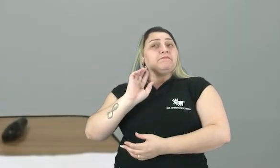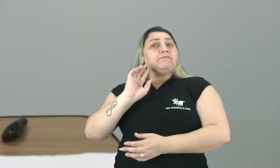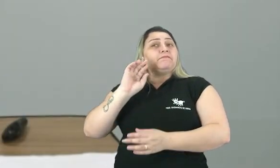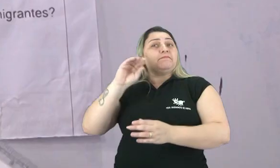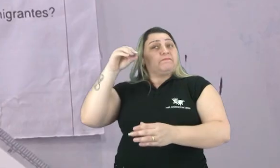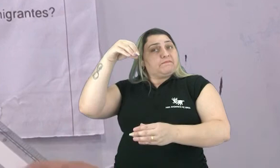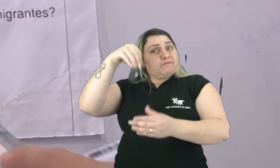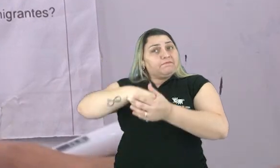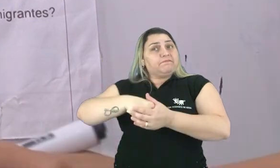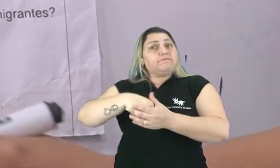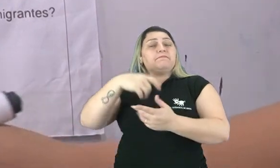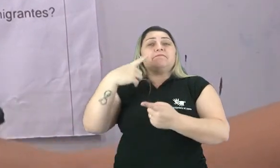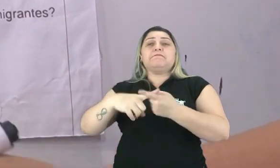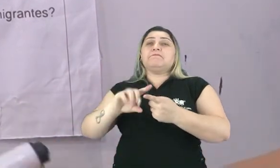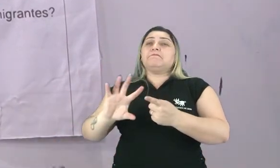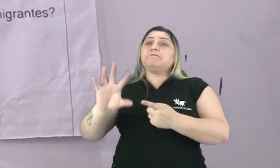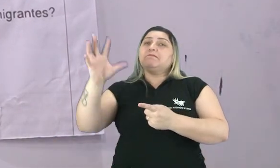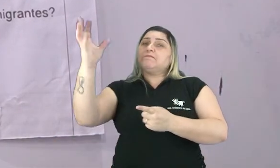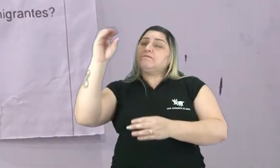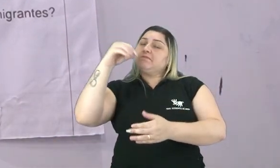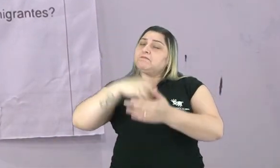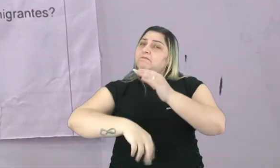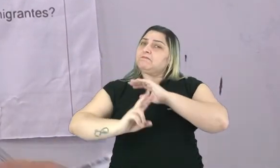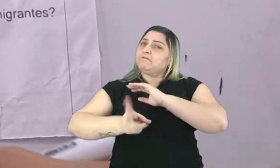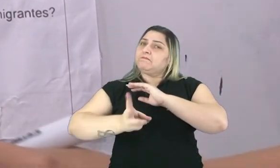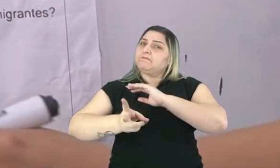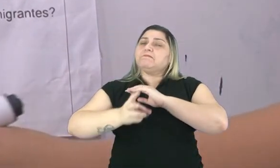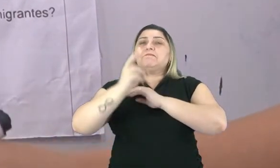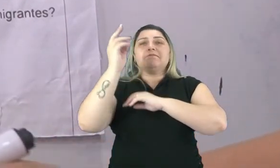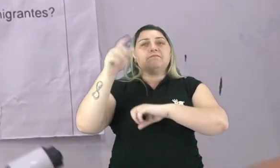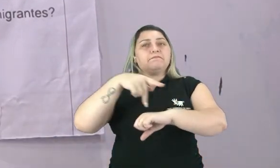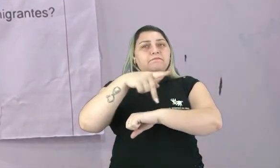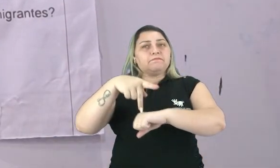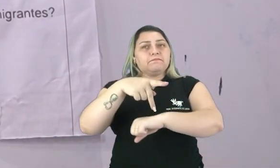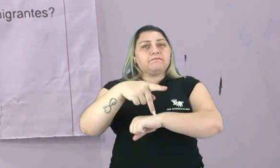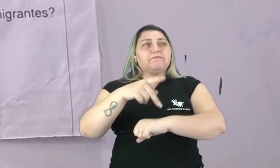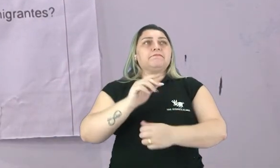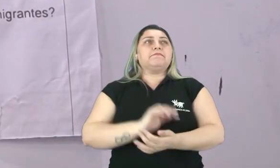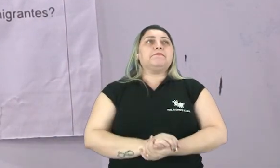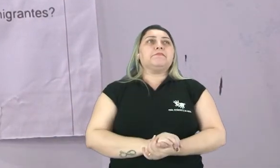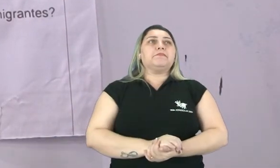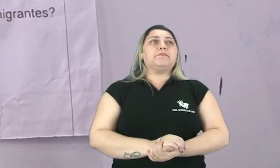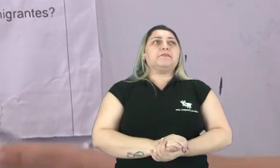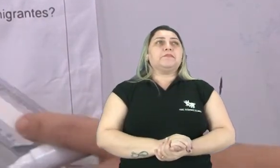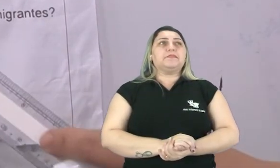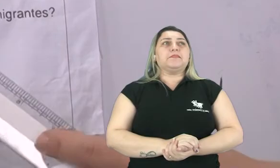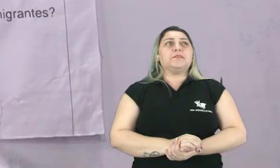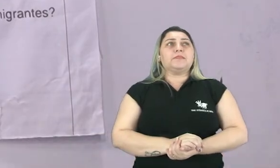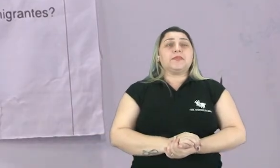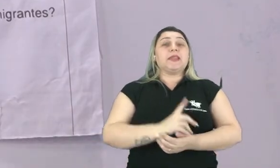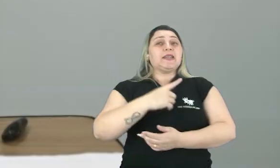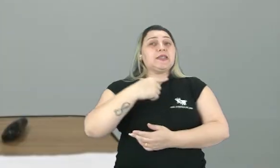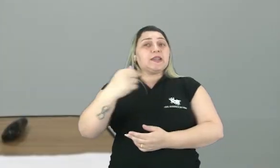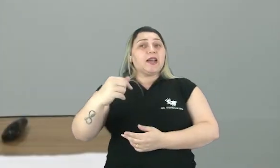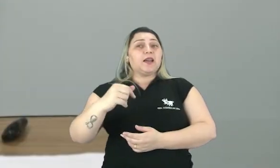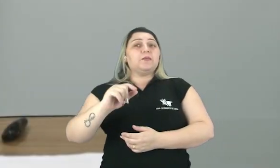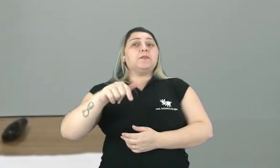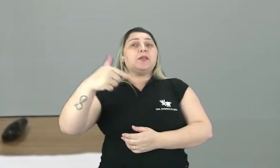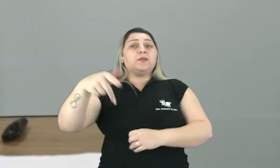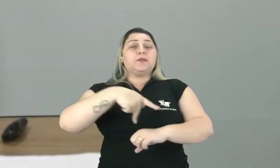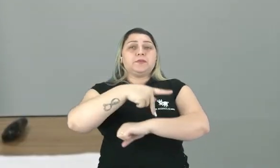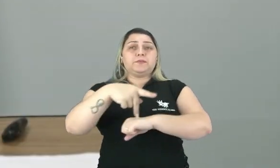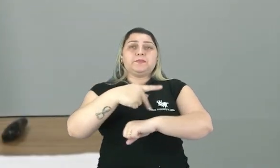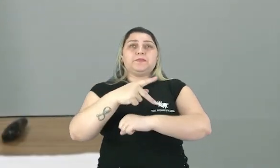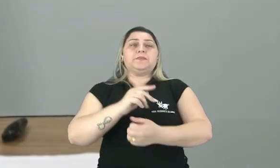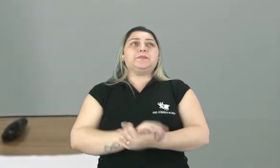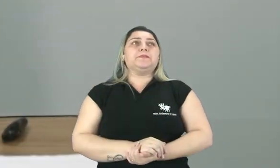é interna, porque acontece dentro aqui do Brasil, ó. É interna. Em nenhum momento está representando